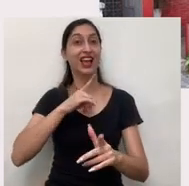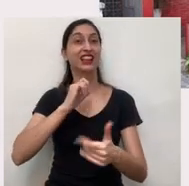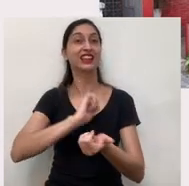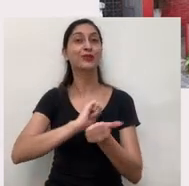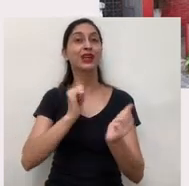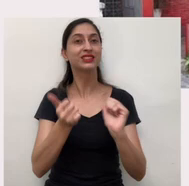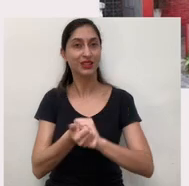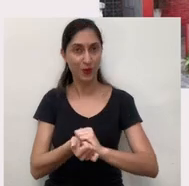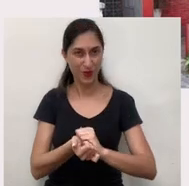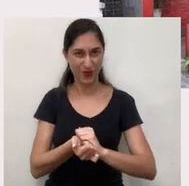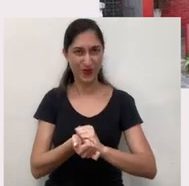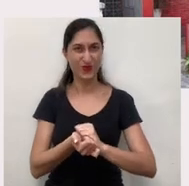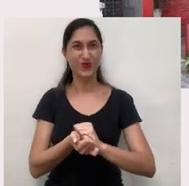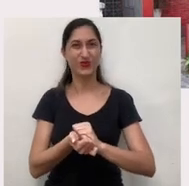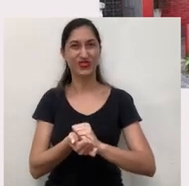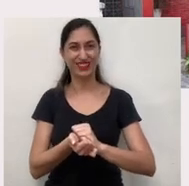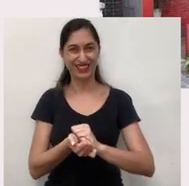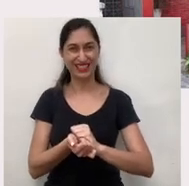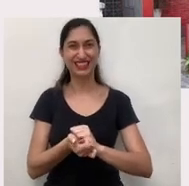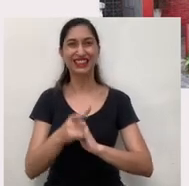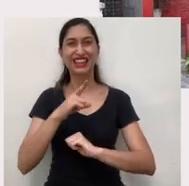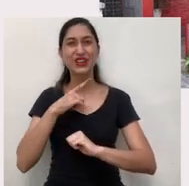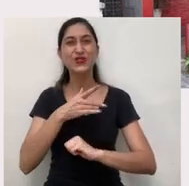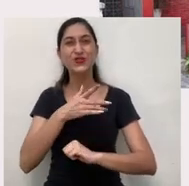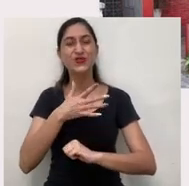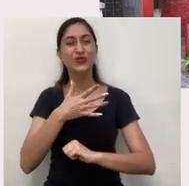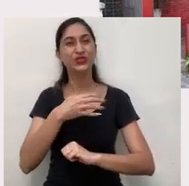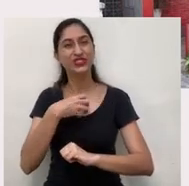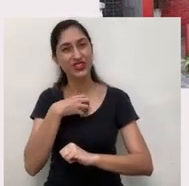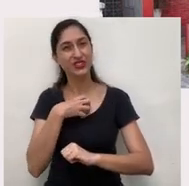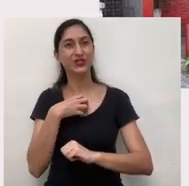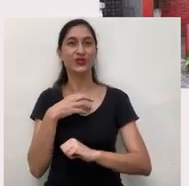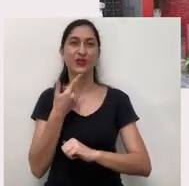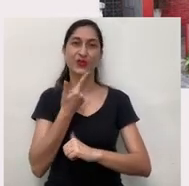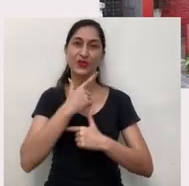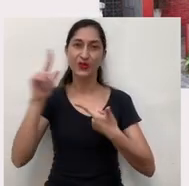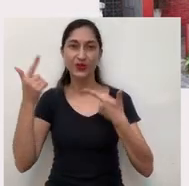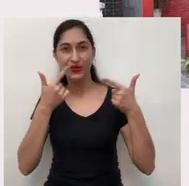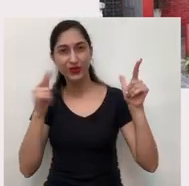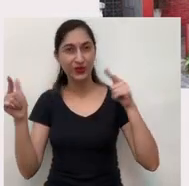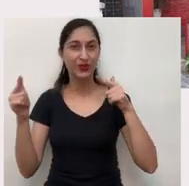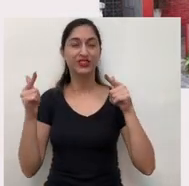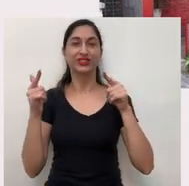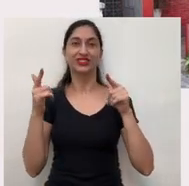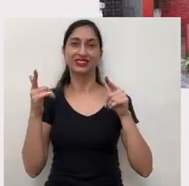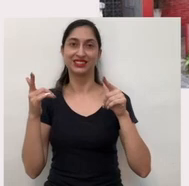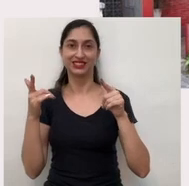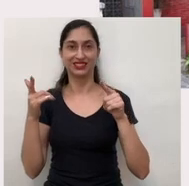um gosto outro, né, para alguns questionável, né,